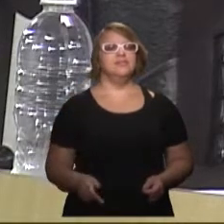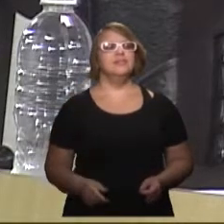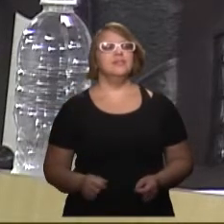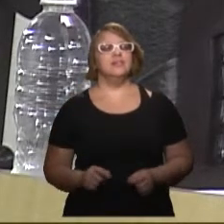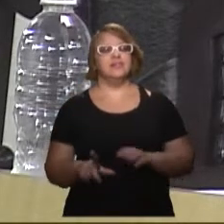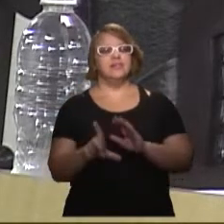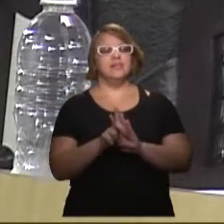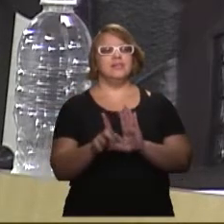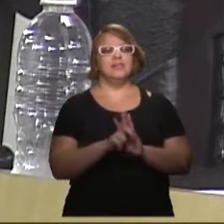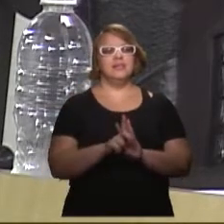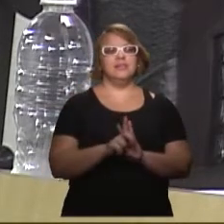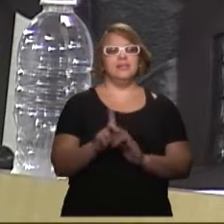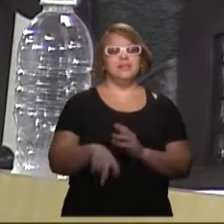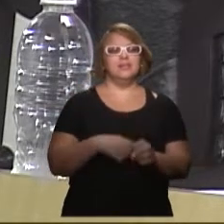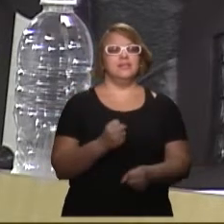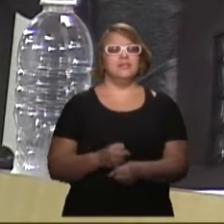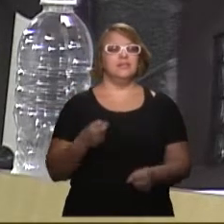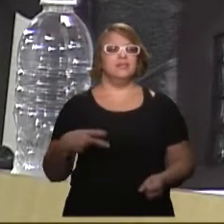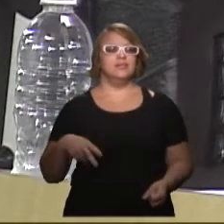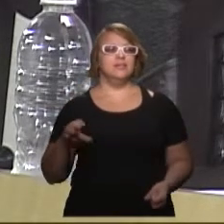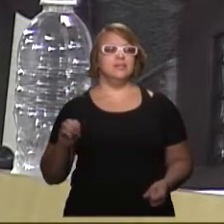ação